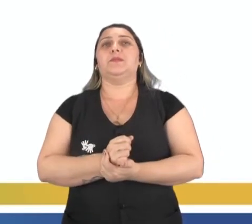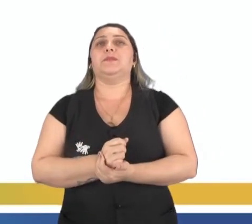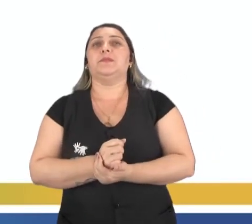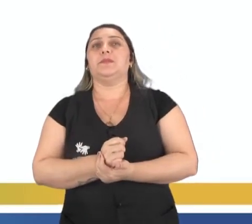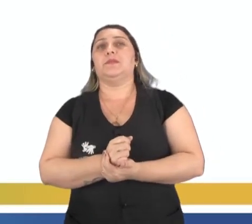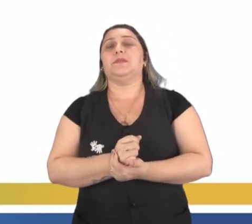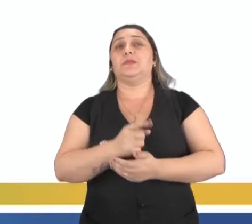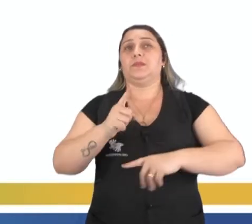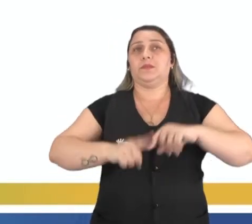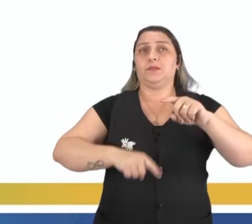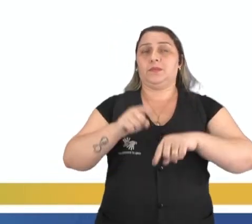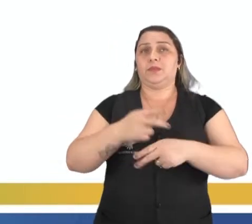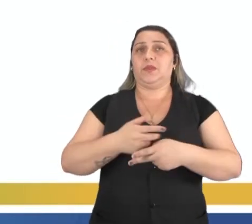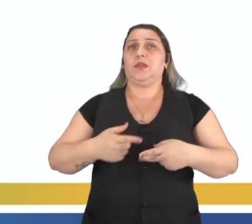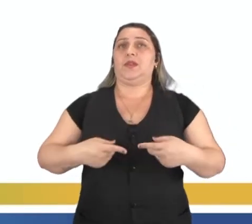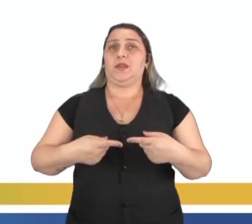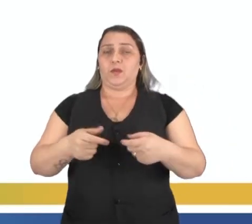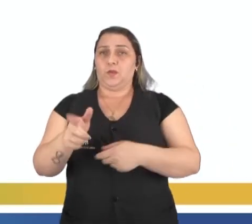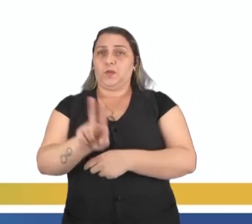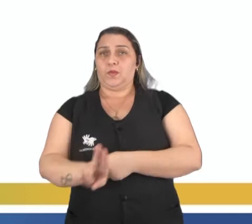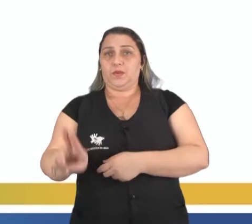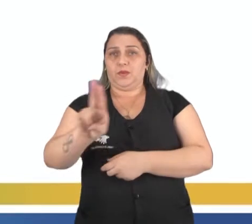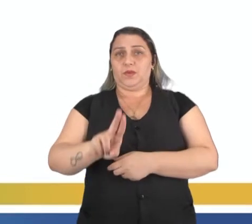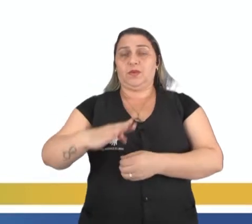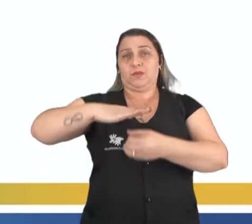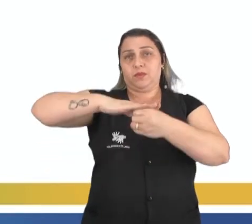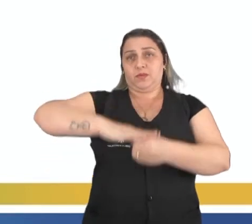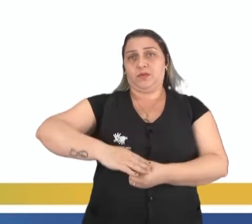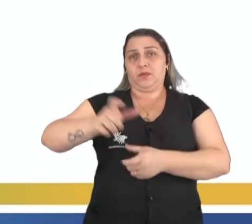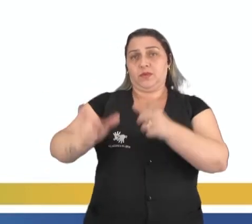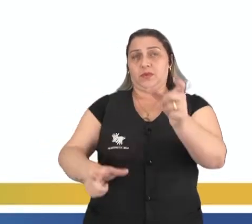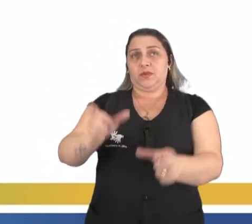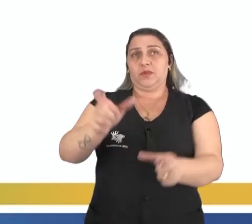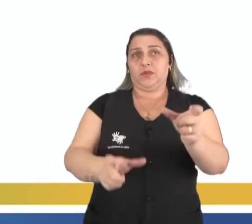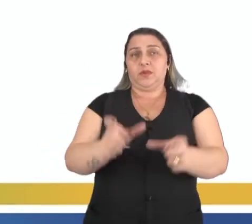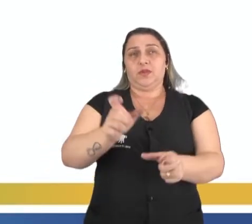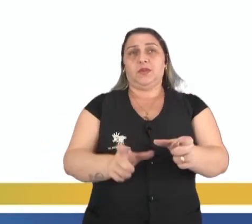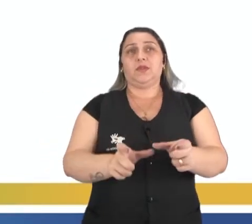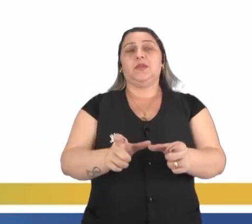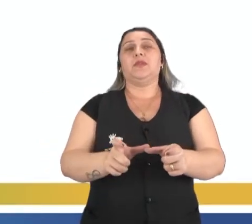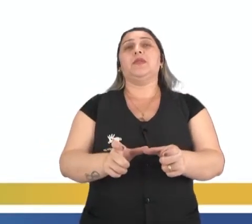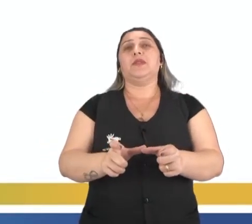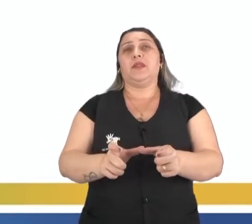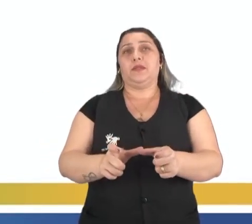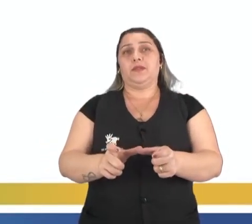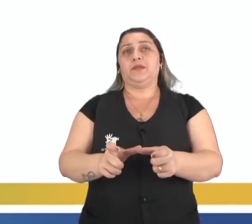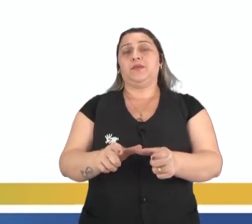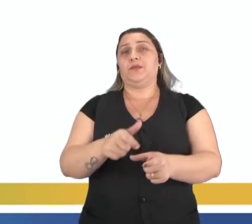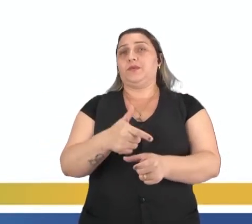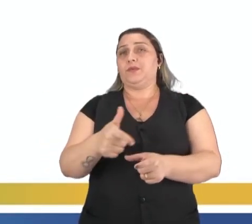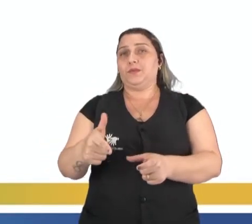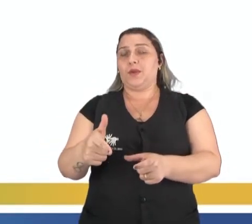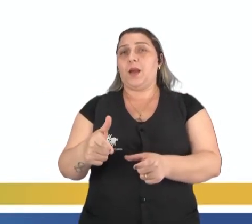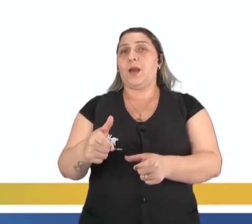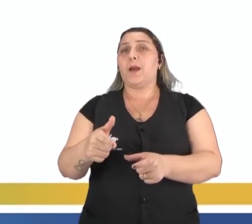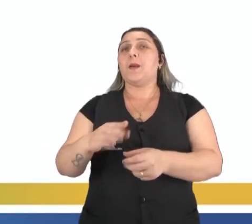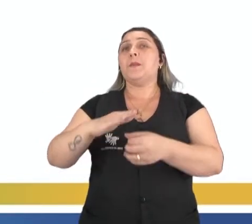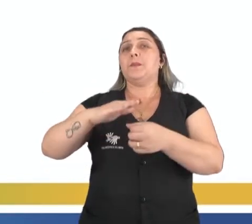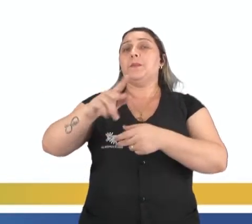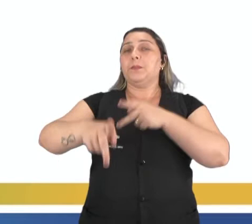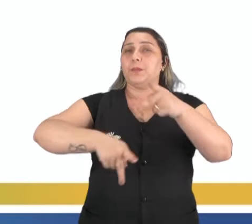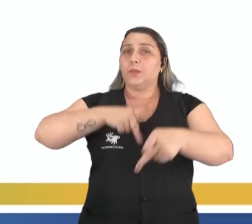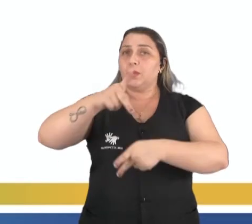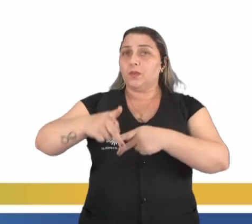dos equipamentos, as armas usadas pelos colonizadores, de fato eram uma desvantagem para povos aborígenes